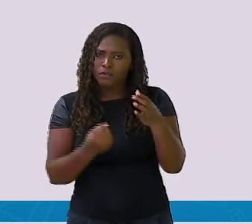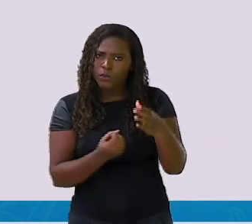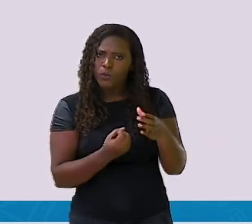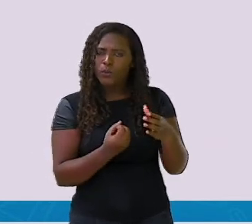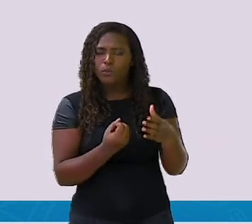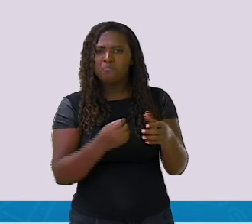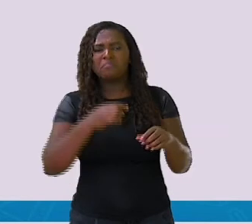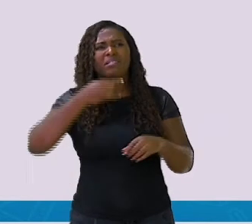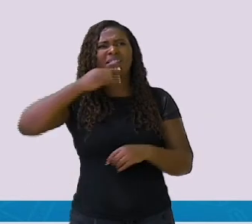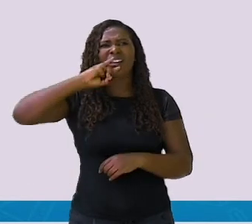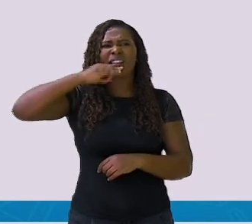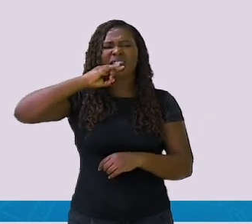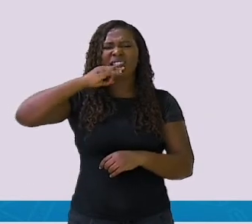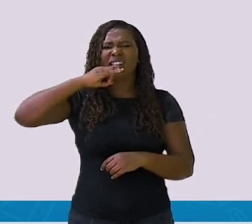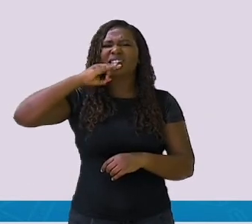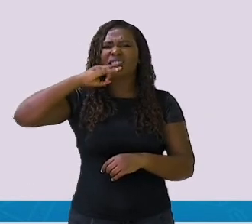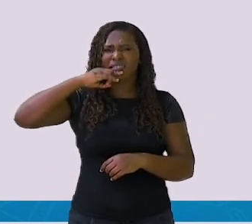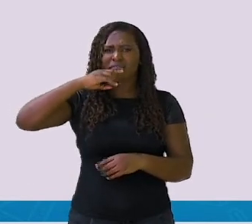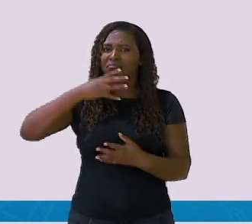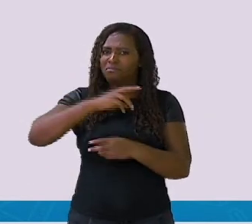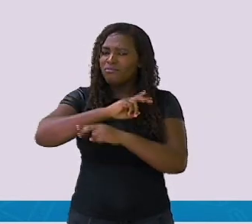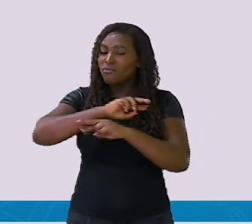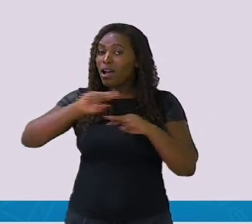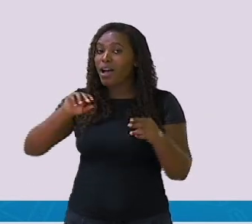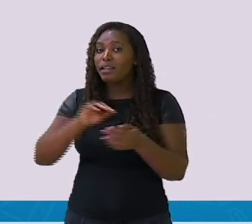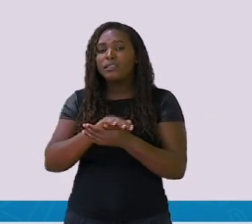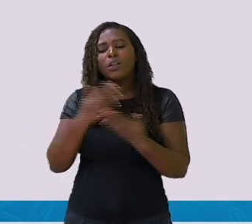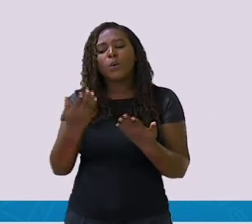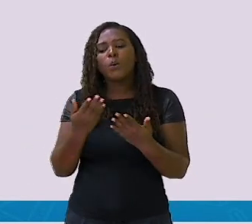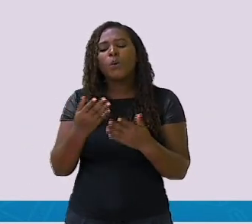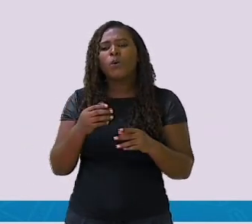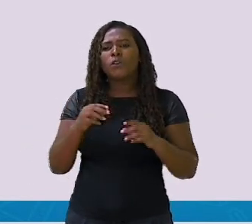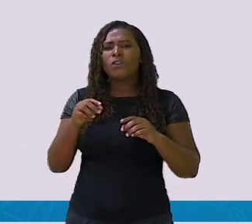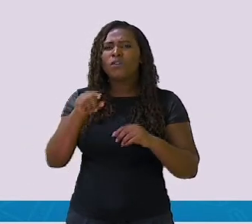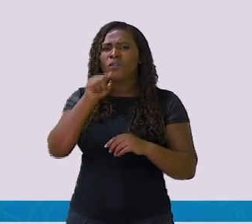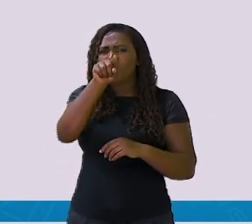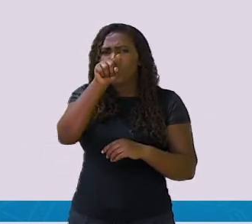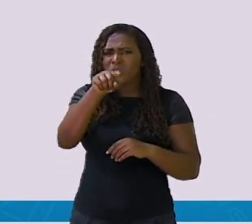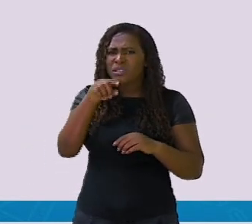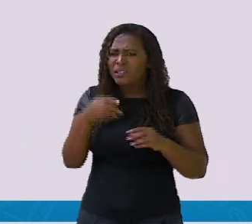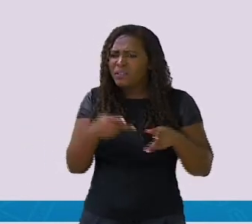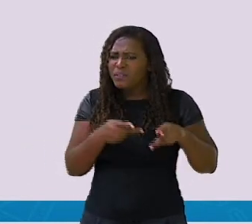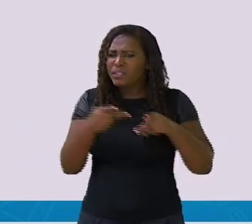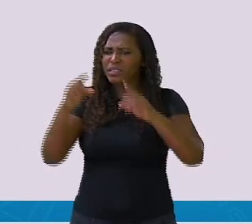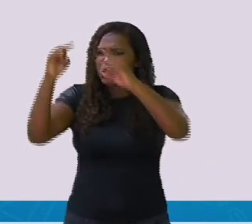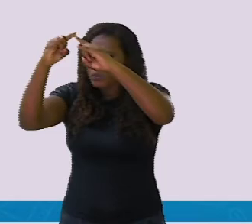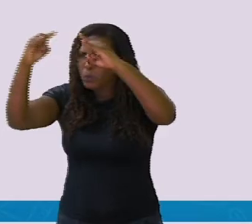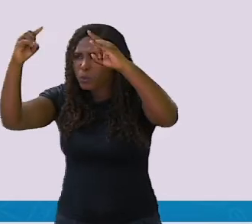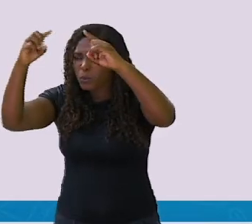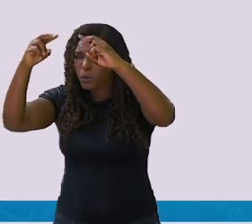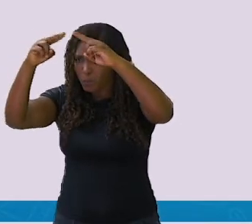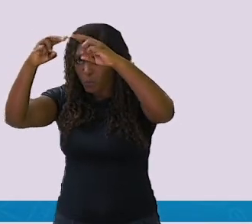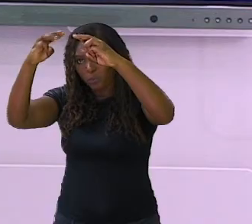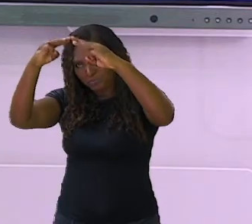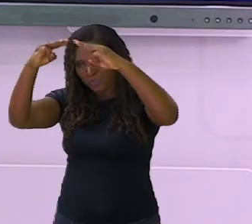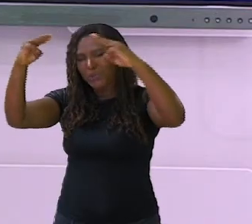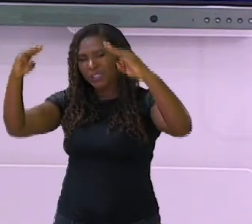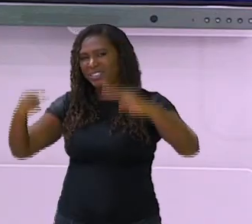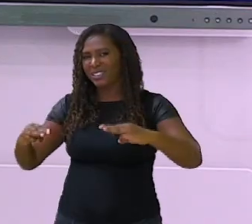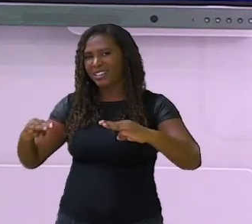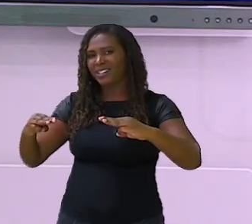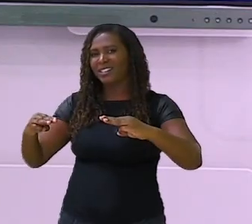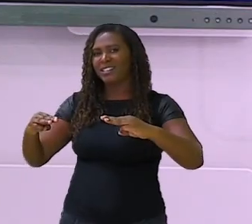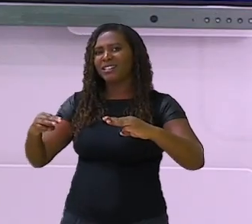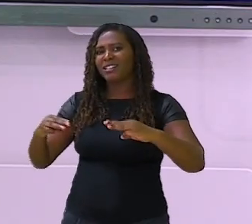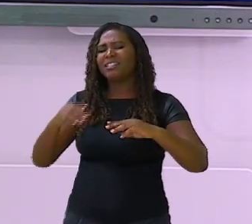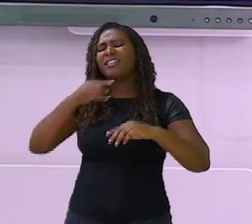convivência. Então, o que se conhece no Museu da Cachaça? Professora, mas tem muita coisa. Tem sim. A história, como eram